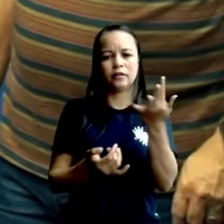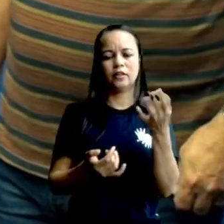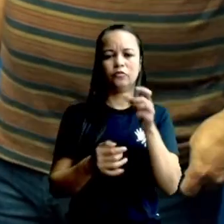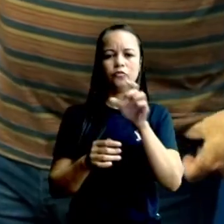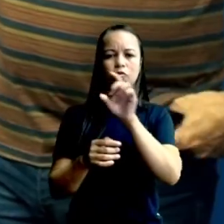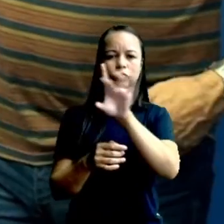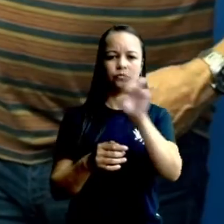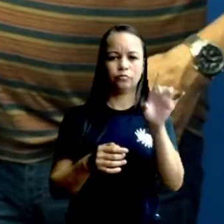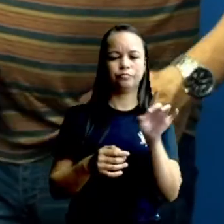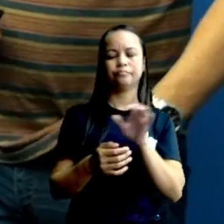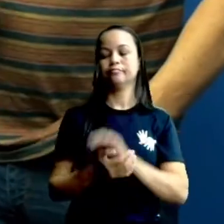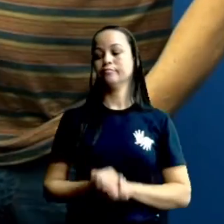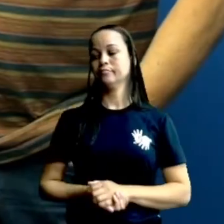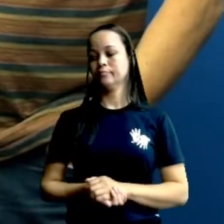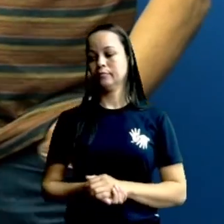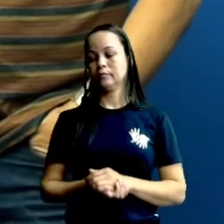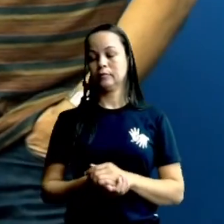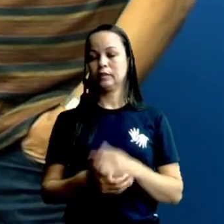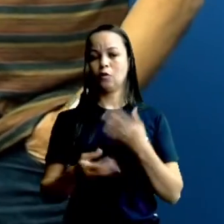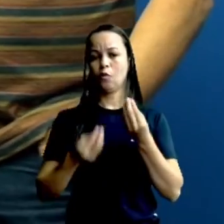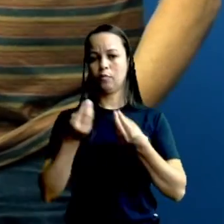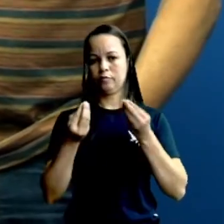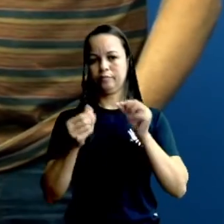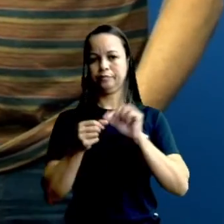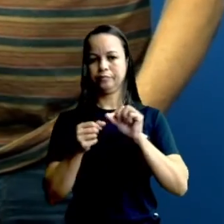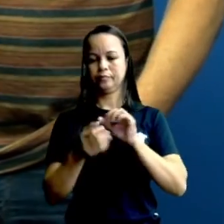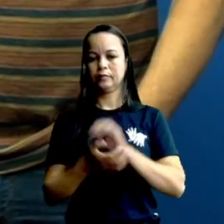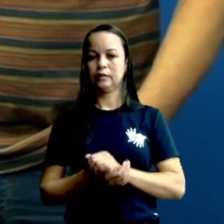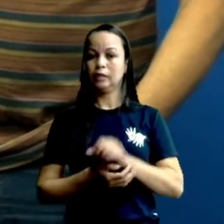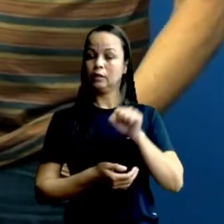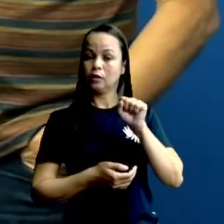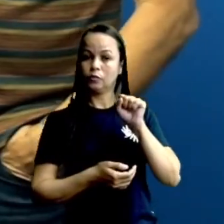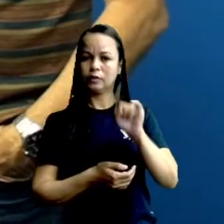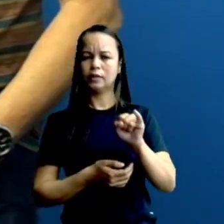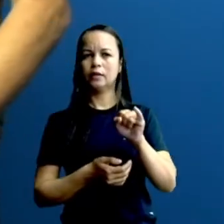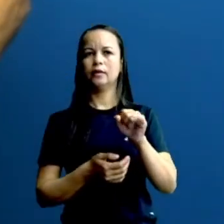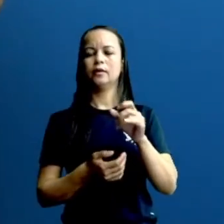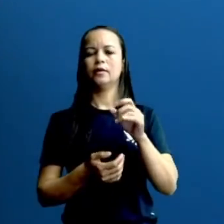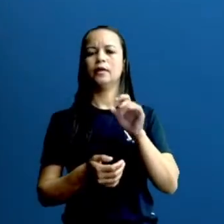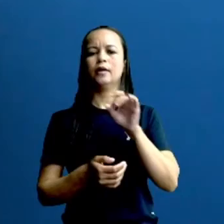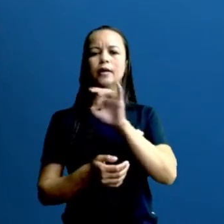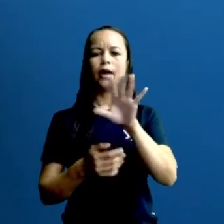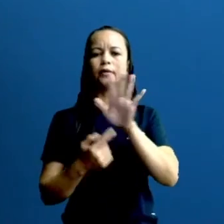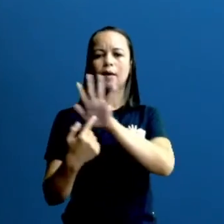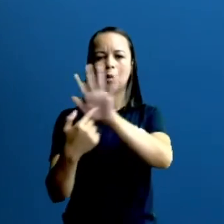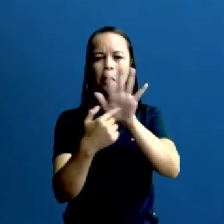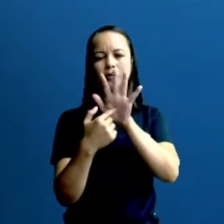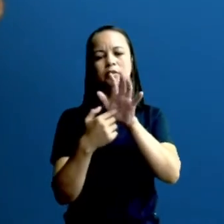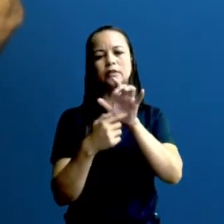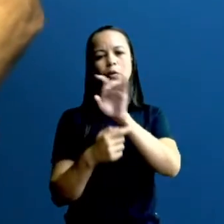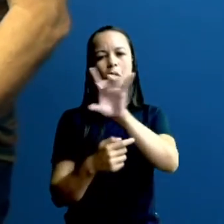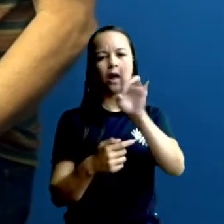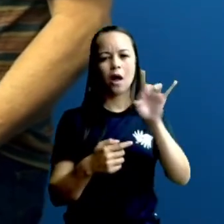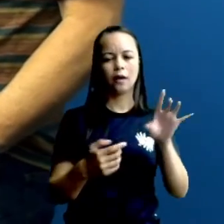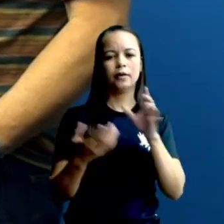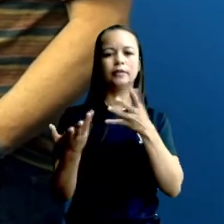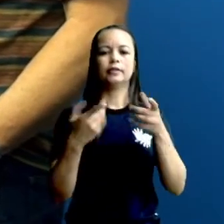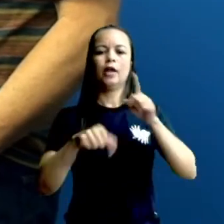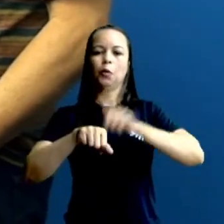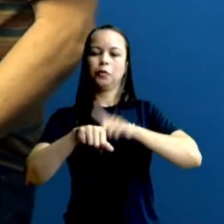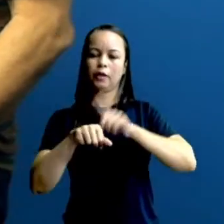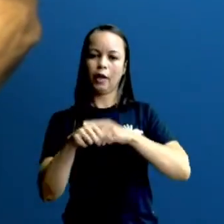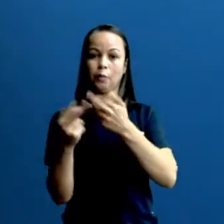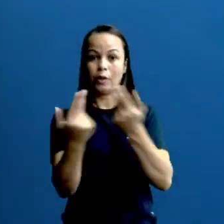todos eles. Muito bem, vê como é que a gente vai fazer isso. Se cada aparição tem o tempo de